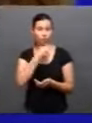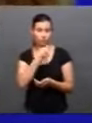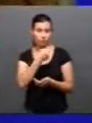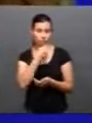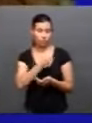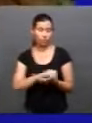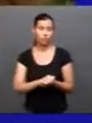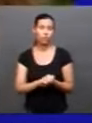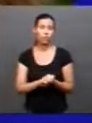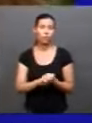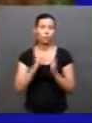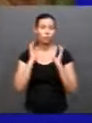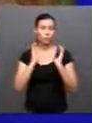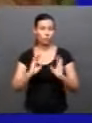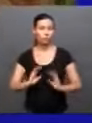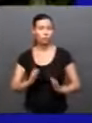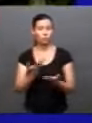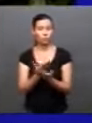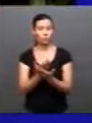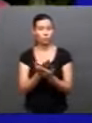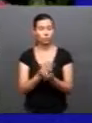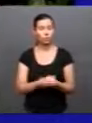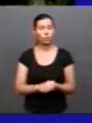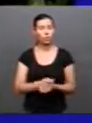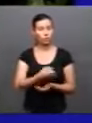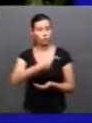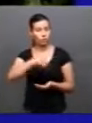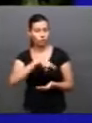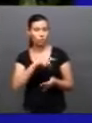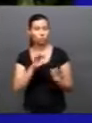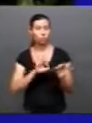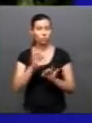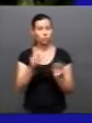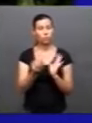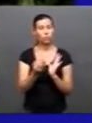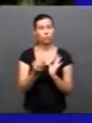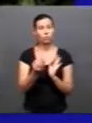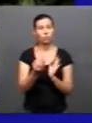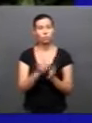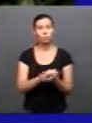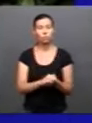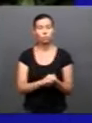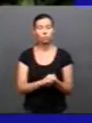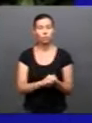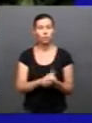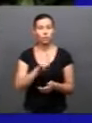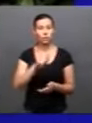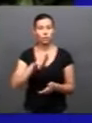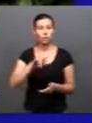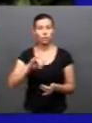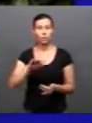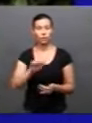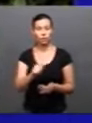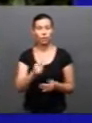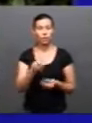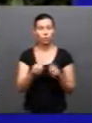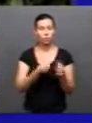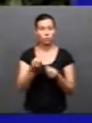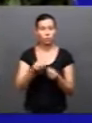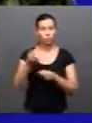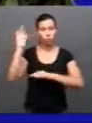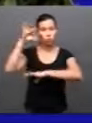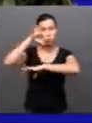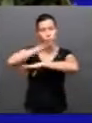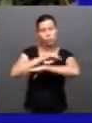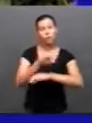com a coordenadora do estudo. Fizemos um guia, né, de manejo, relacionado ao manejo dessas abelhas, e